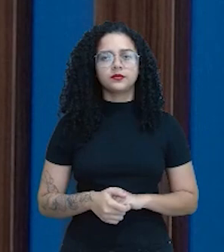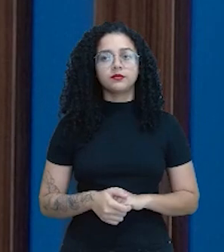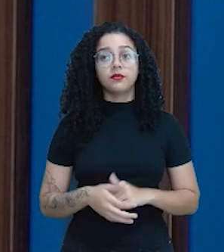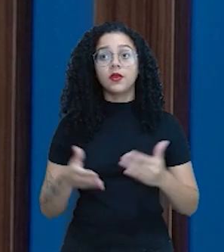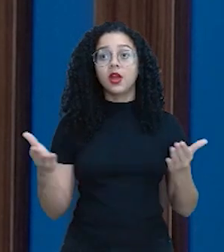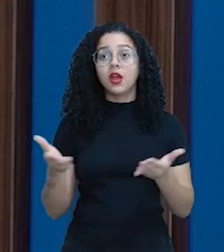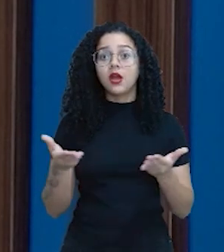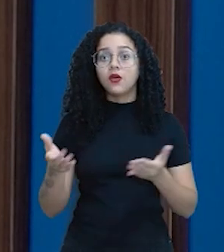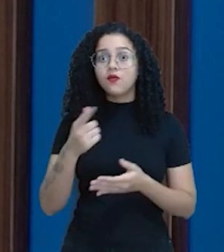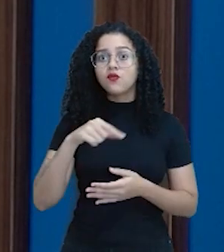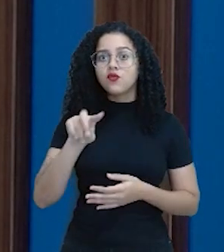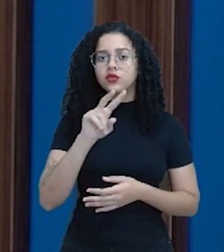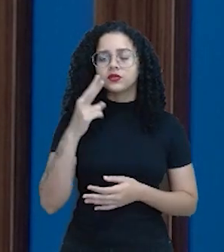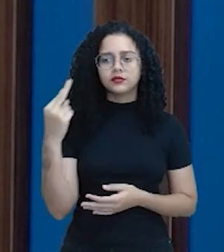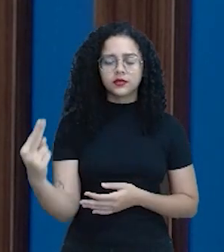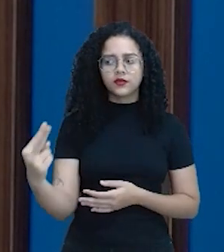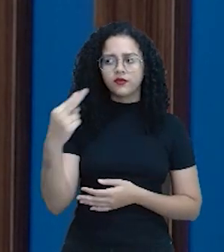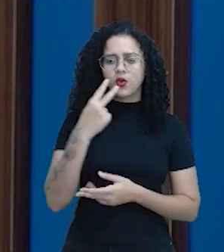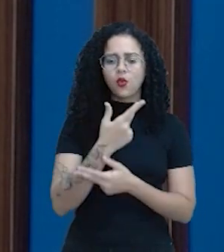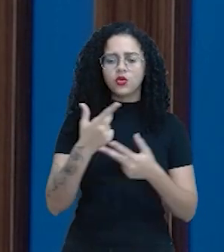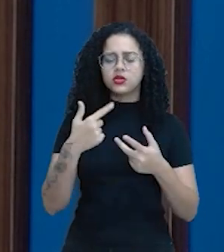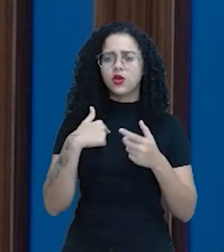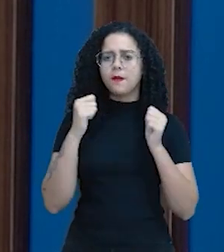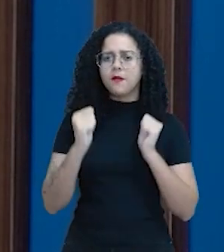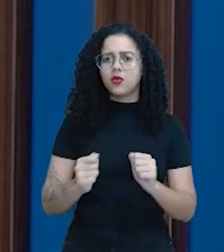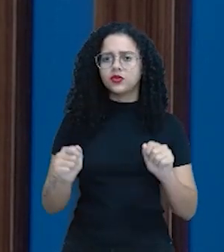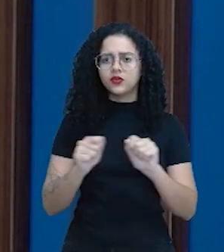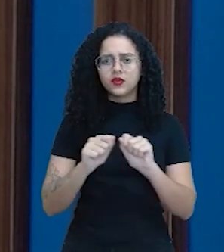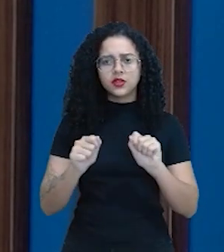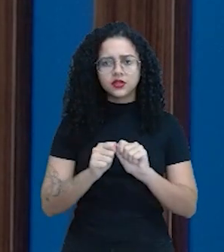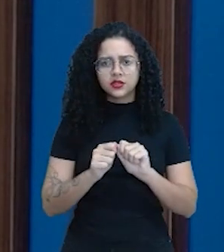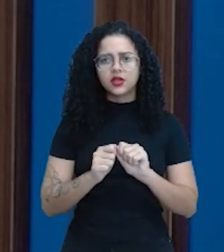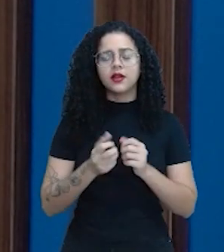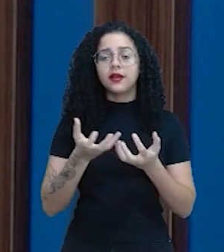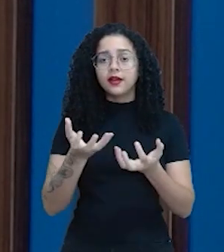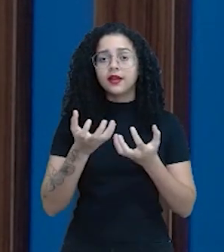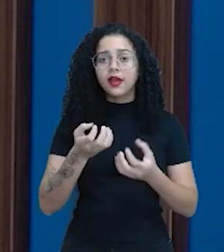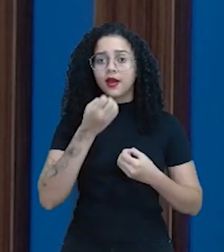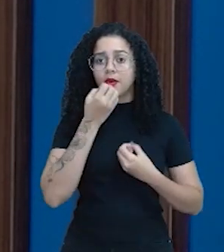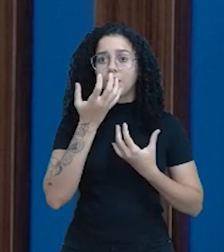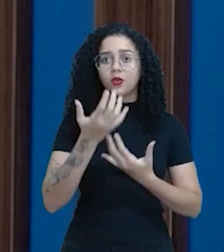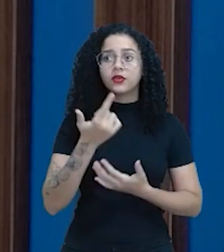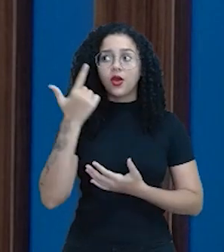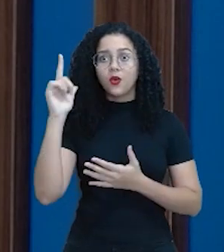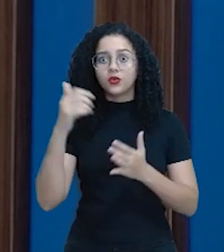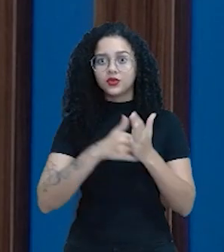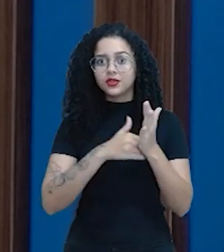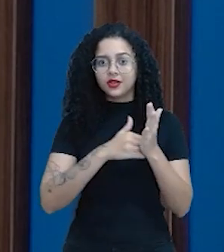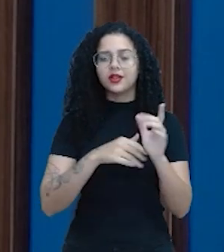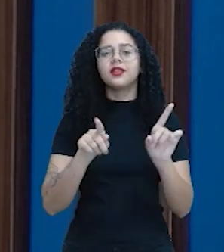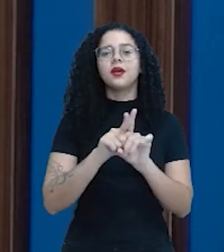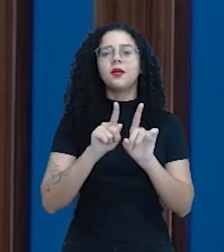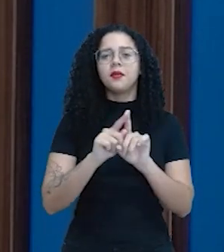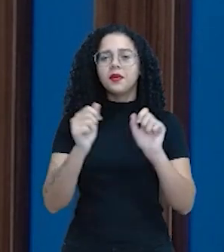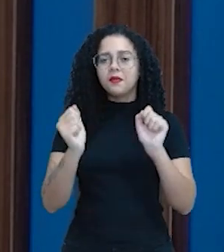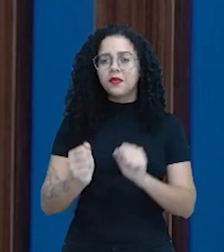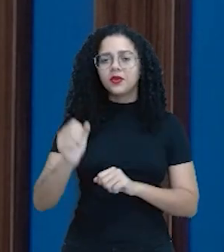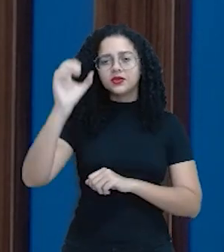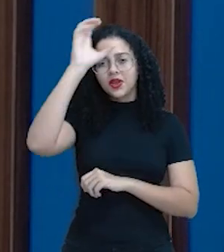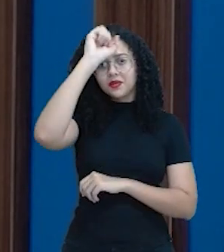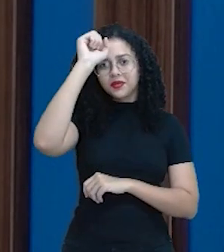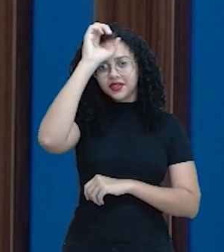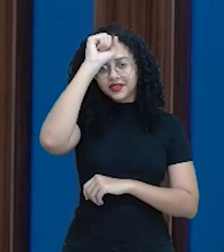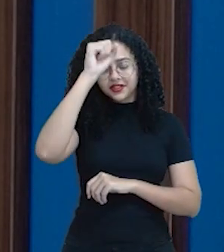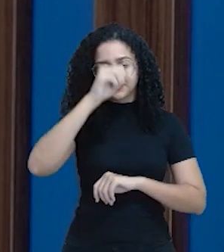Agora que vocês viram coisas que eu posso fazer, quero contar outro segredo, eu também posso aprender.